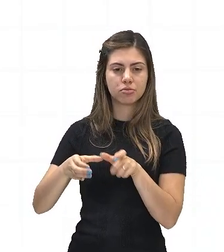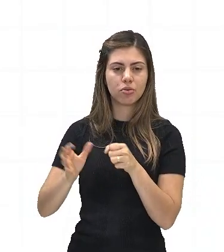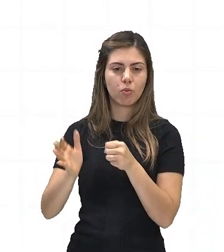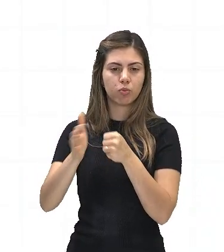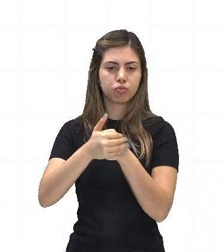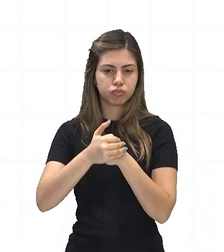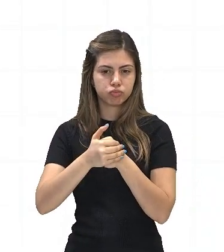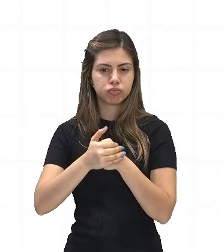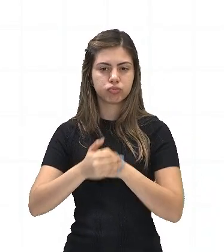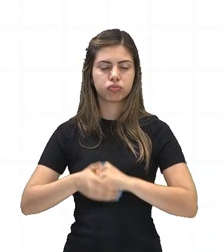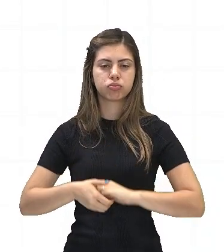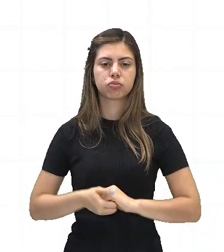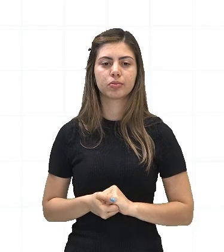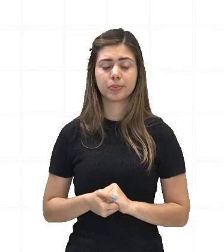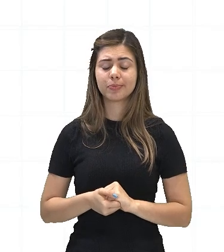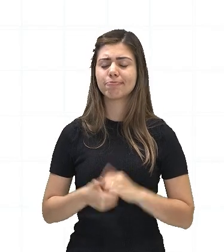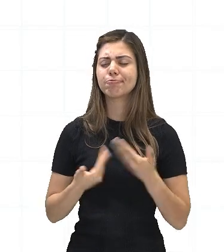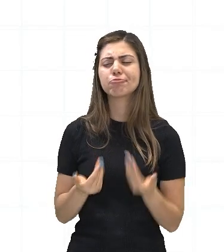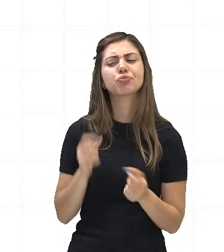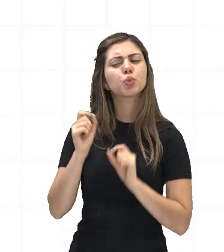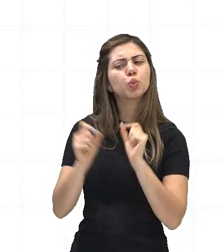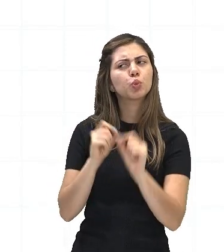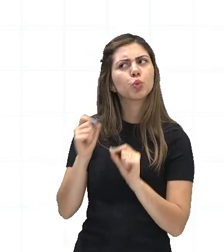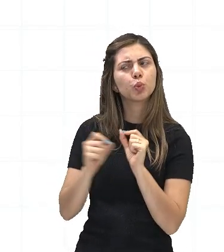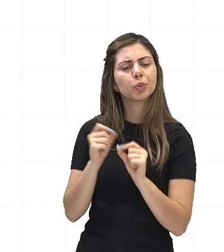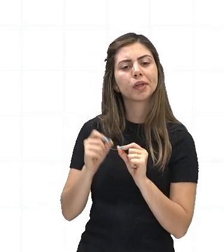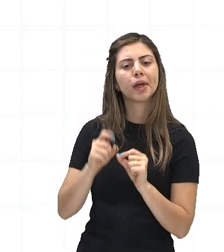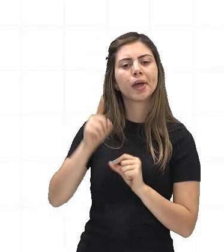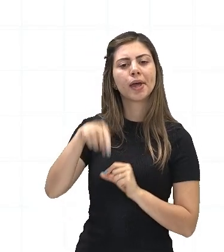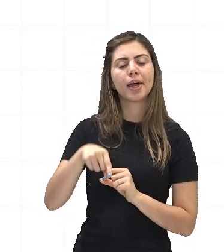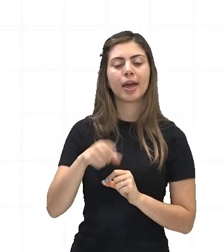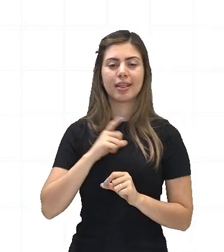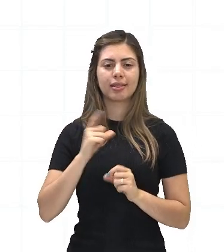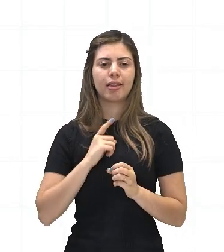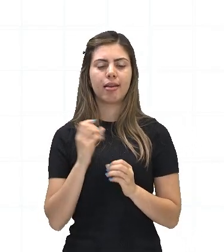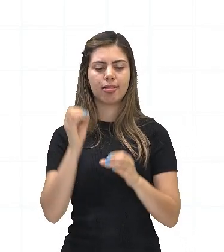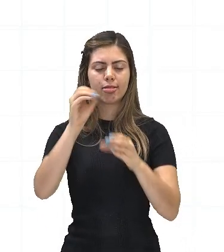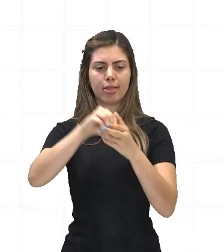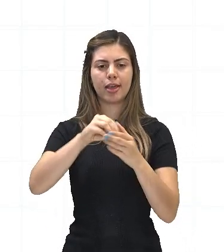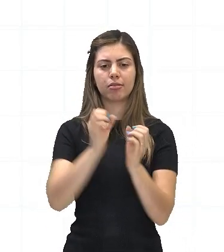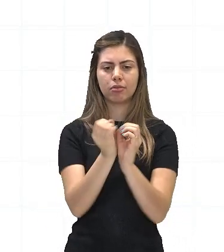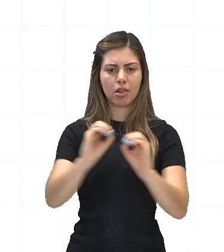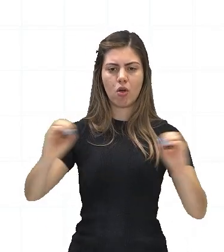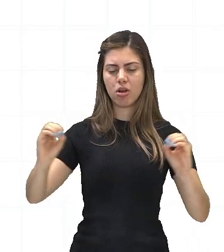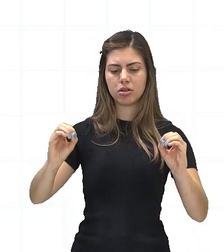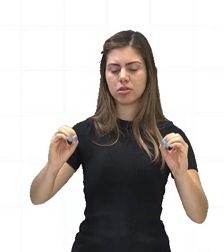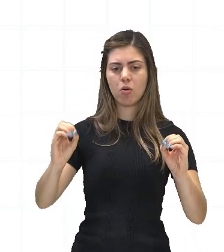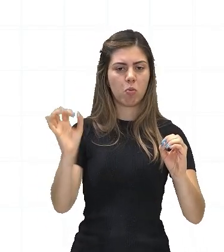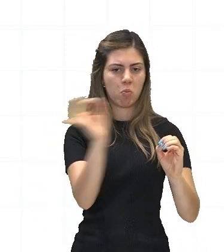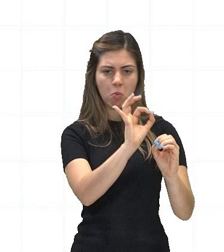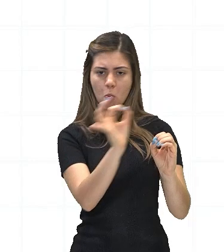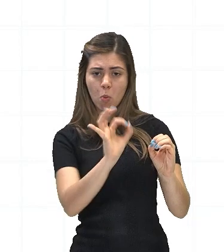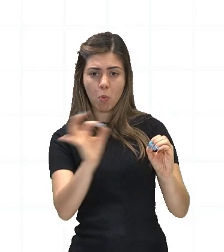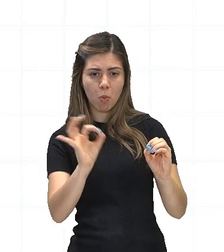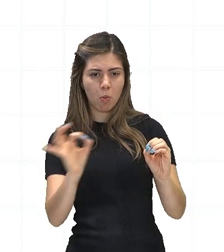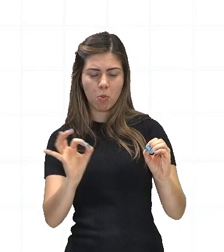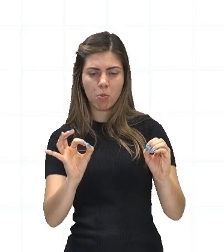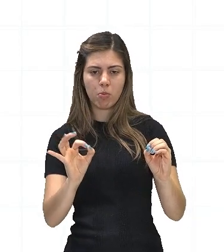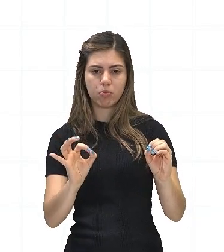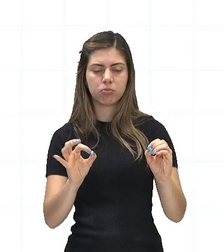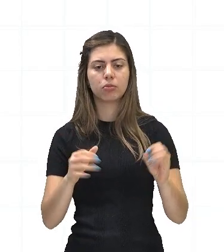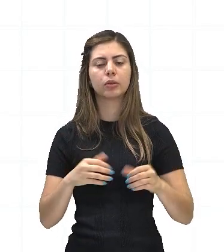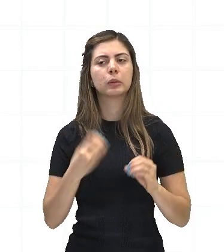o seguinte conceito. É aquele que não aparece de forma explícita. O que é